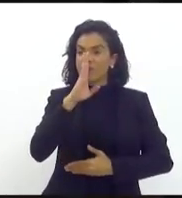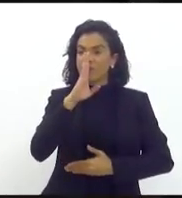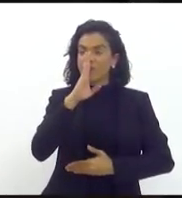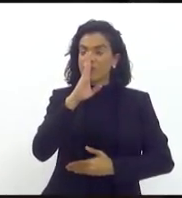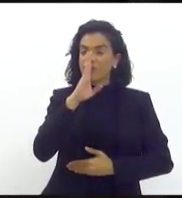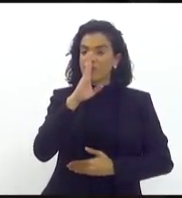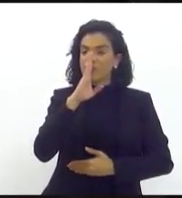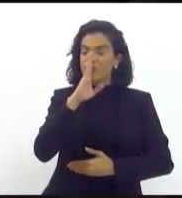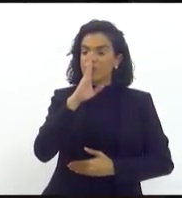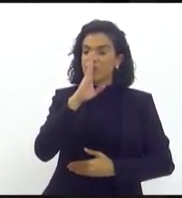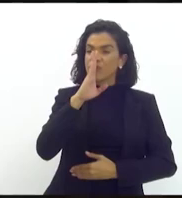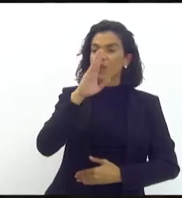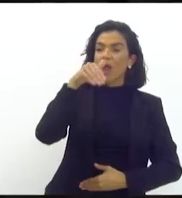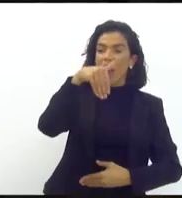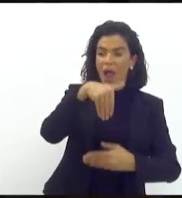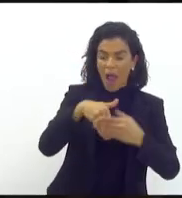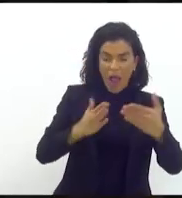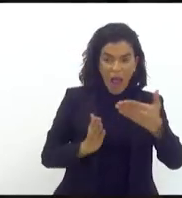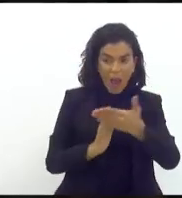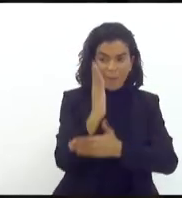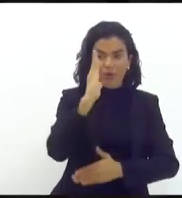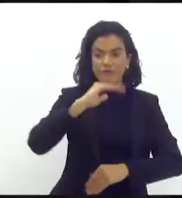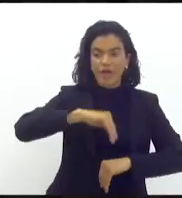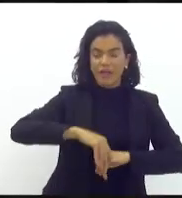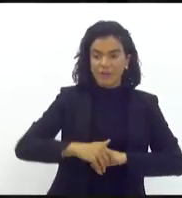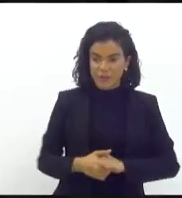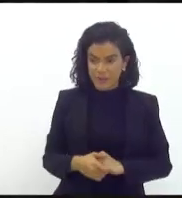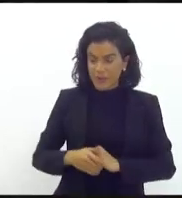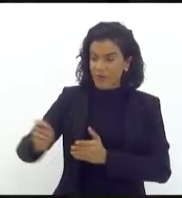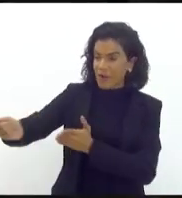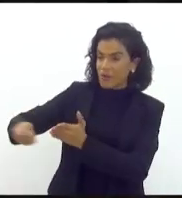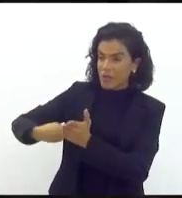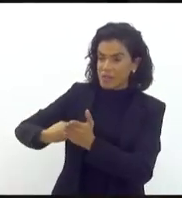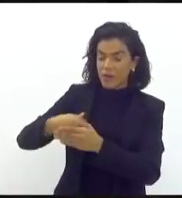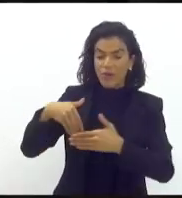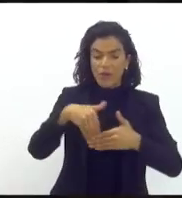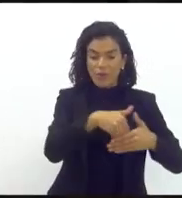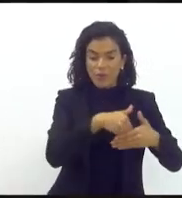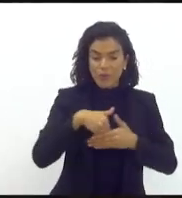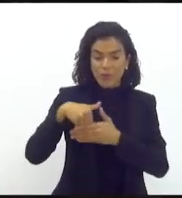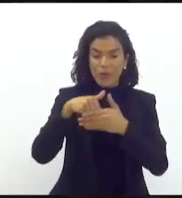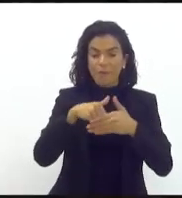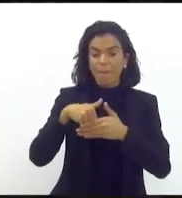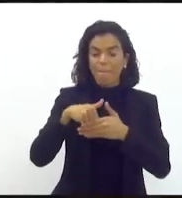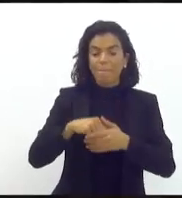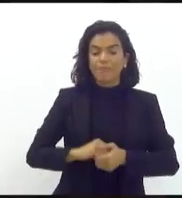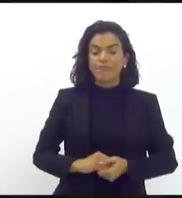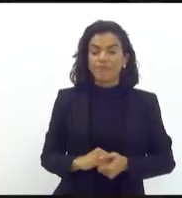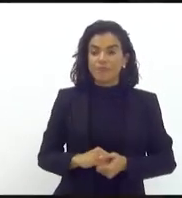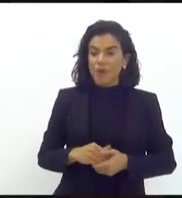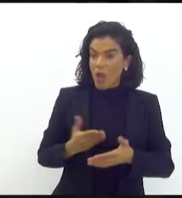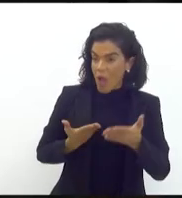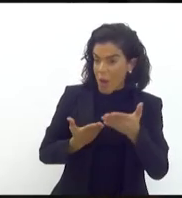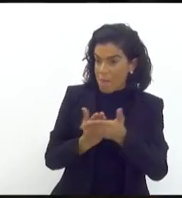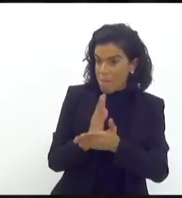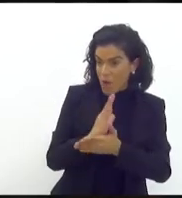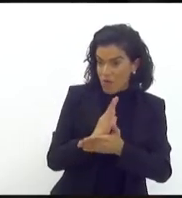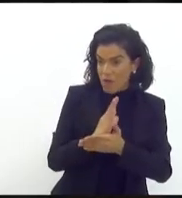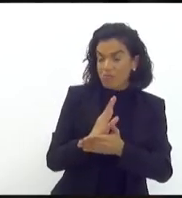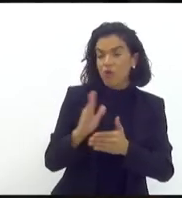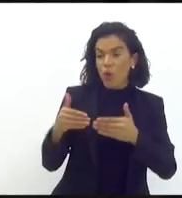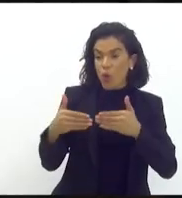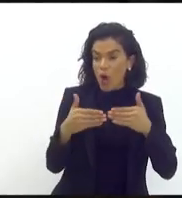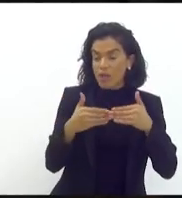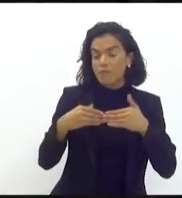e justiça senhor que a própria Manias Como estão aprovado em votação projeto assim emendado senhor que a própria Manias Como